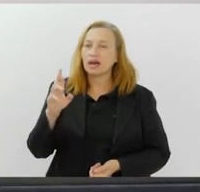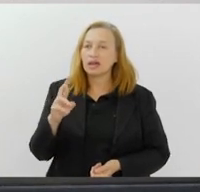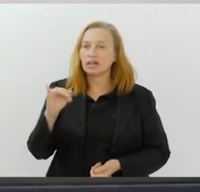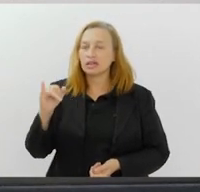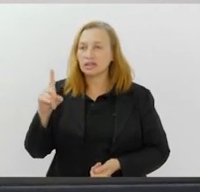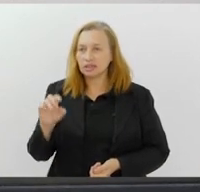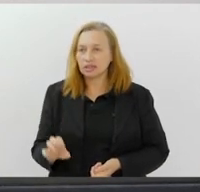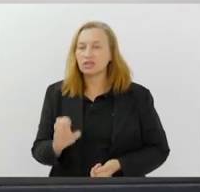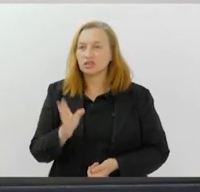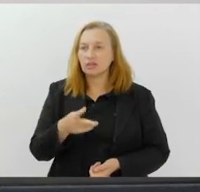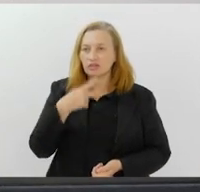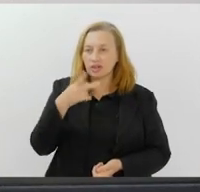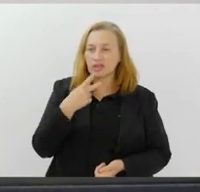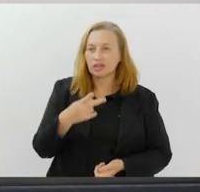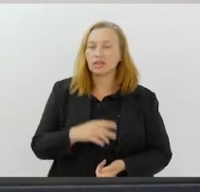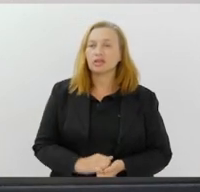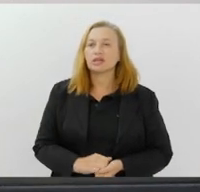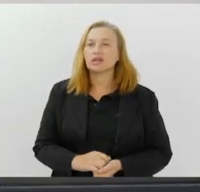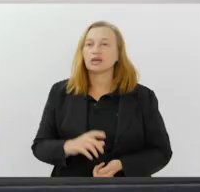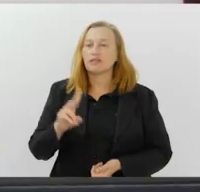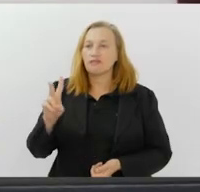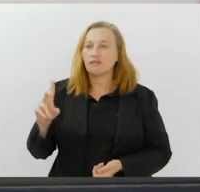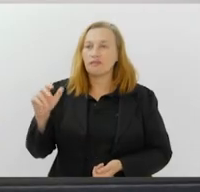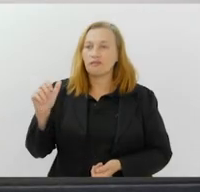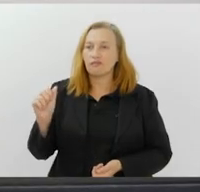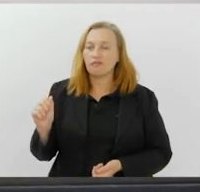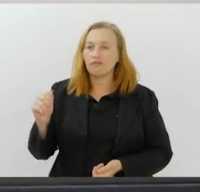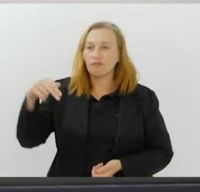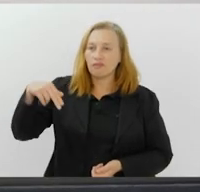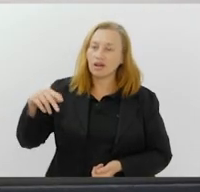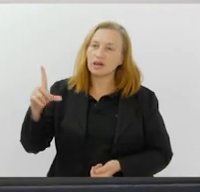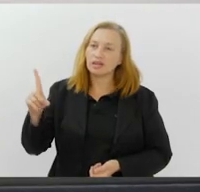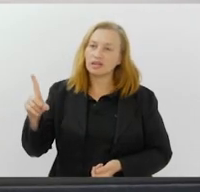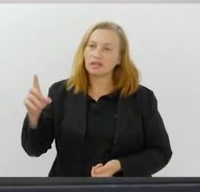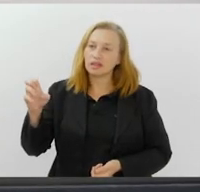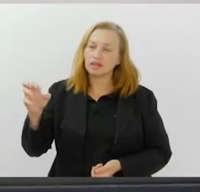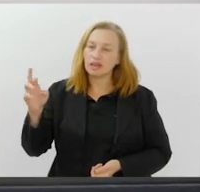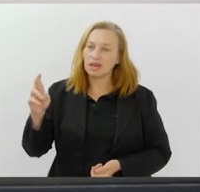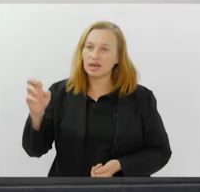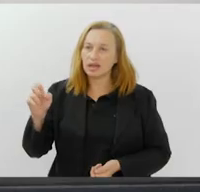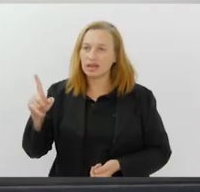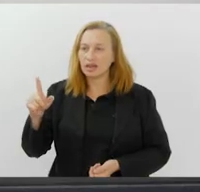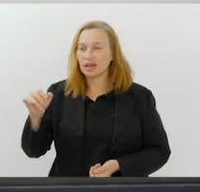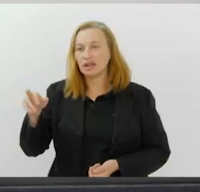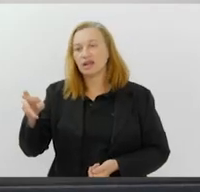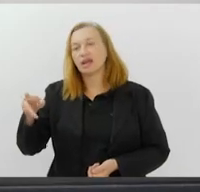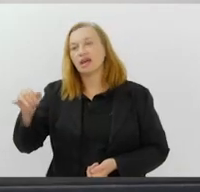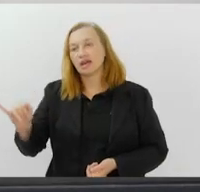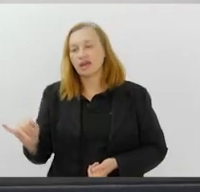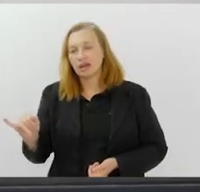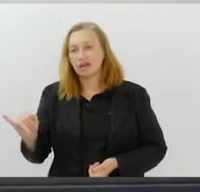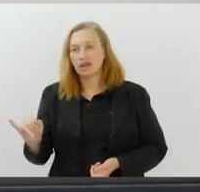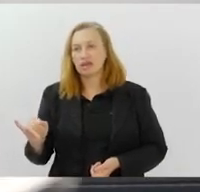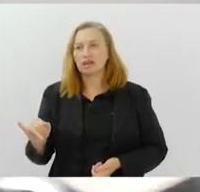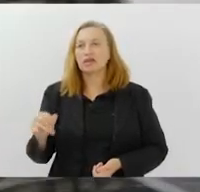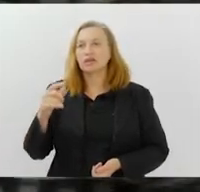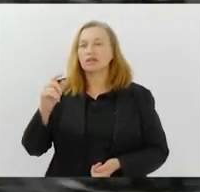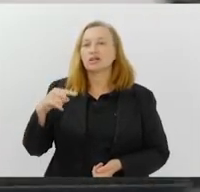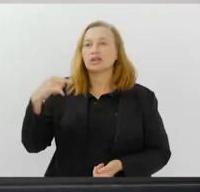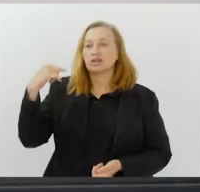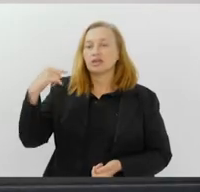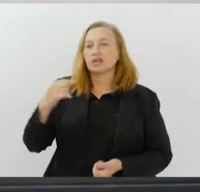advocacia preta carioca Vanderlei eh Pereira vice-presidente do Conselho Municipal direito dos negros